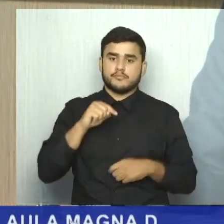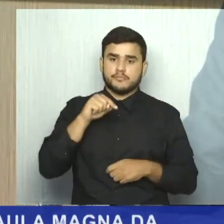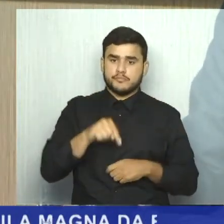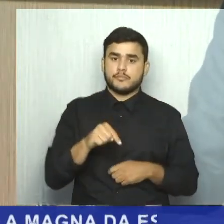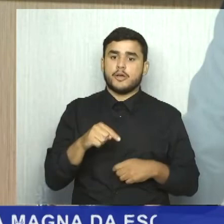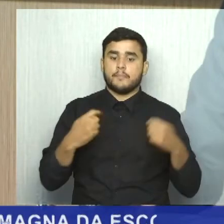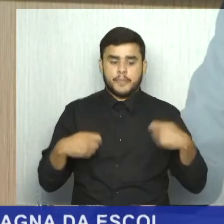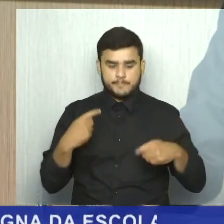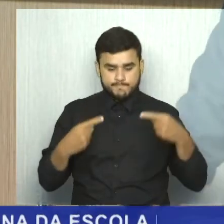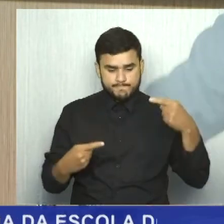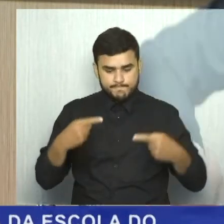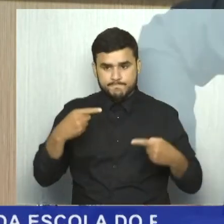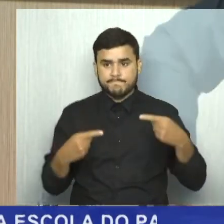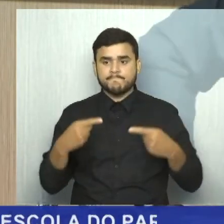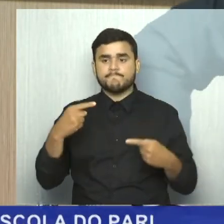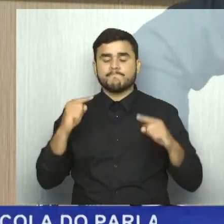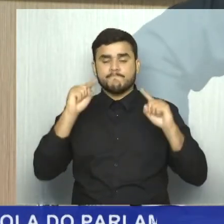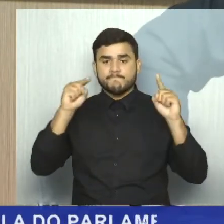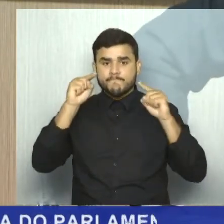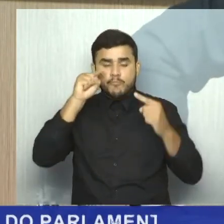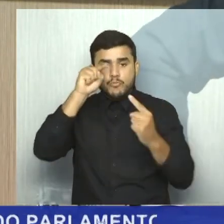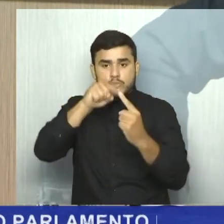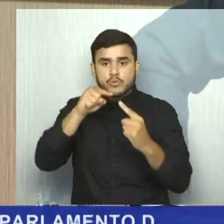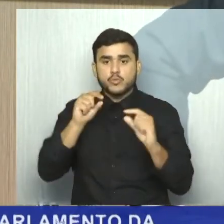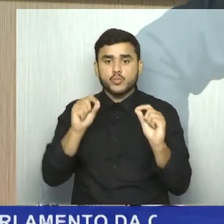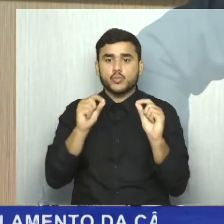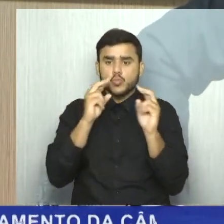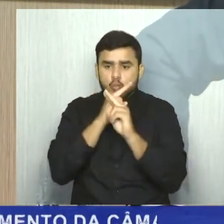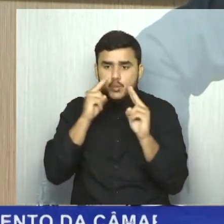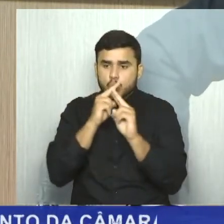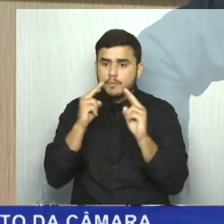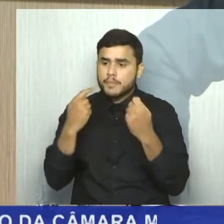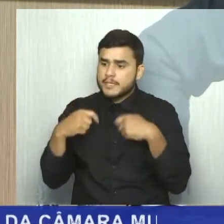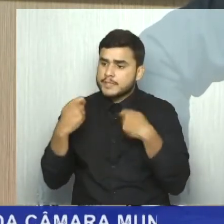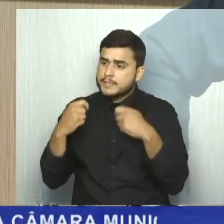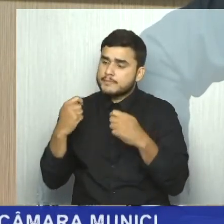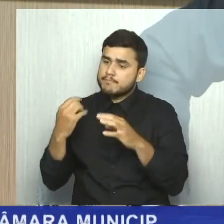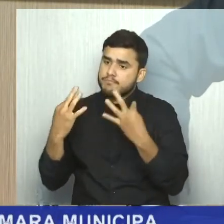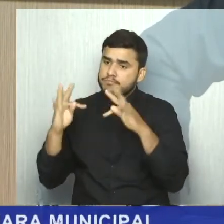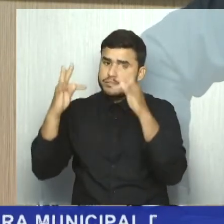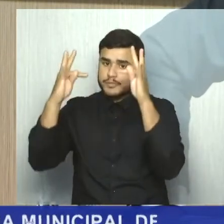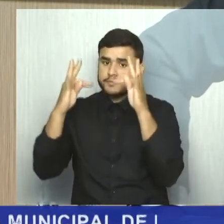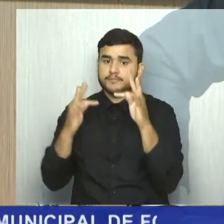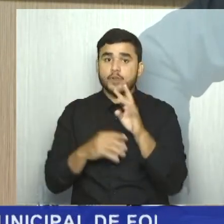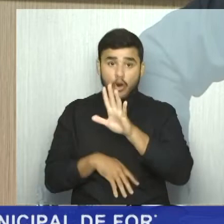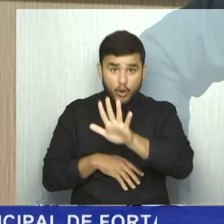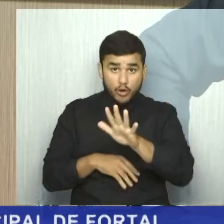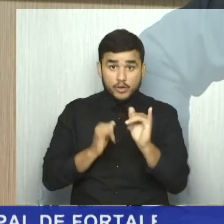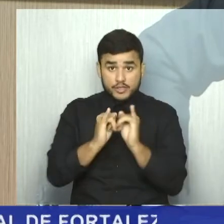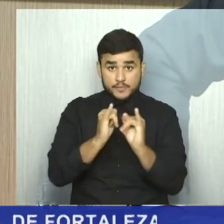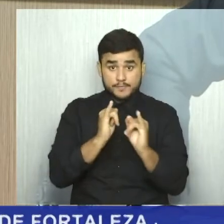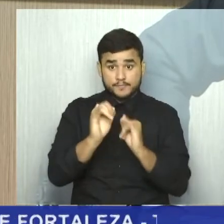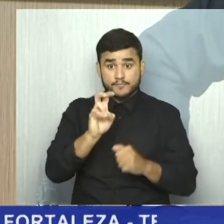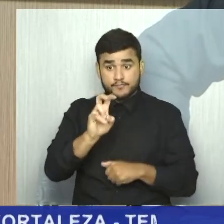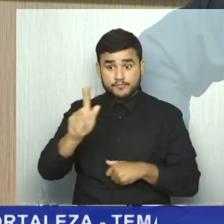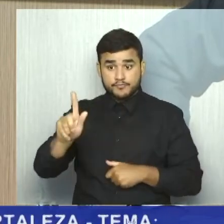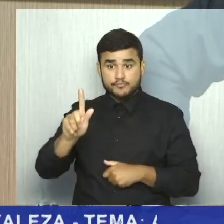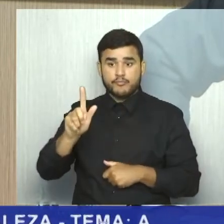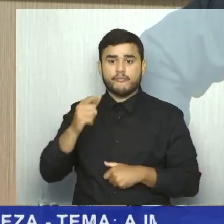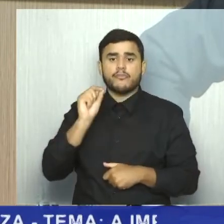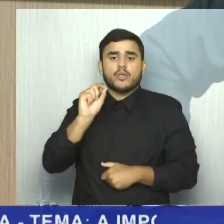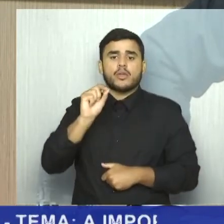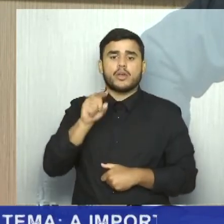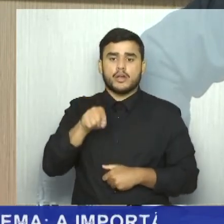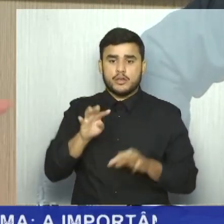pode amadurecer o que fazer e determinar as urgências para isso. Eu vou dizer para vocês, com o 5G, o que é o 5G? O 5G é